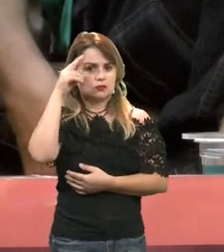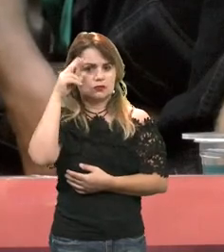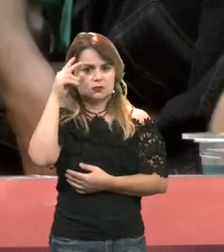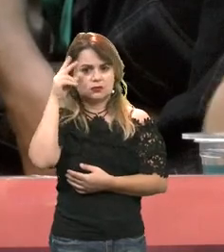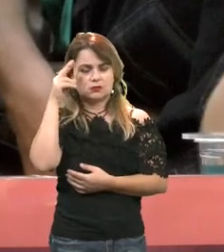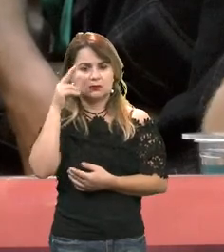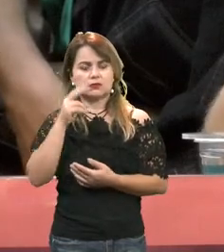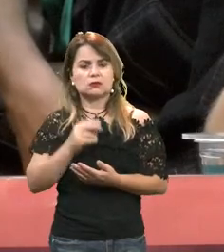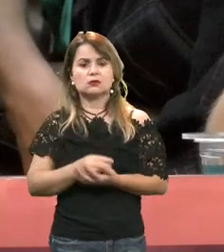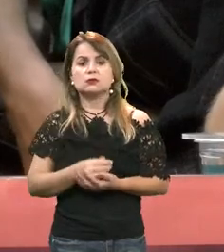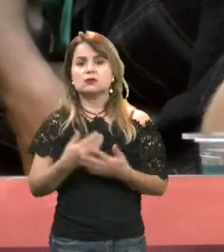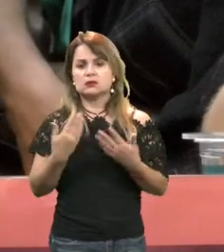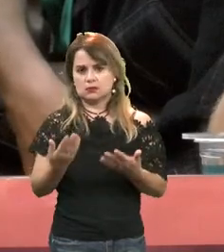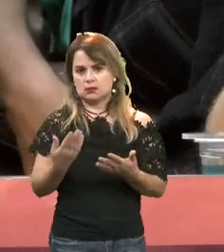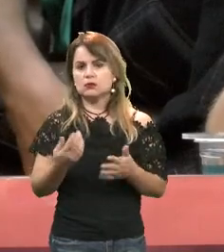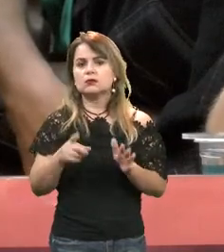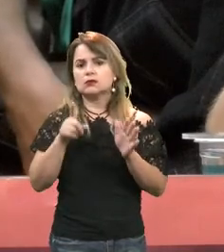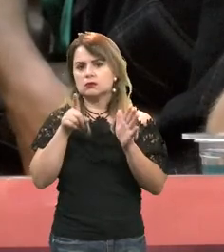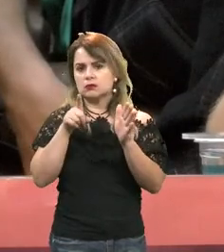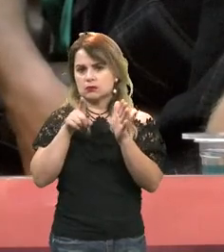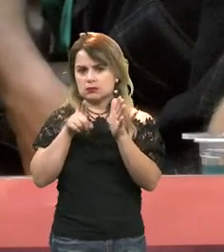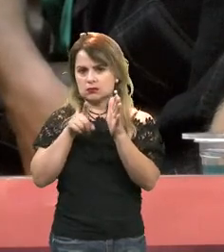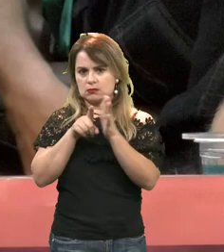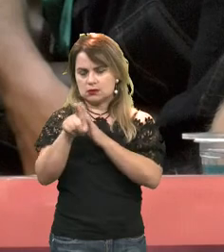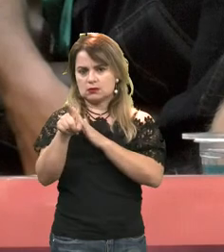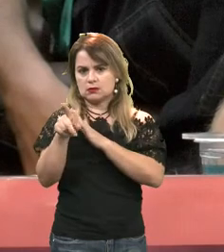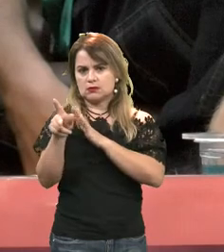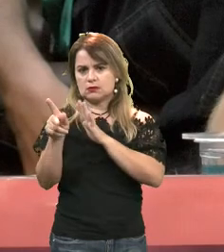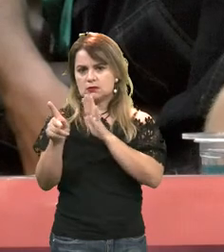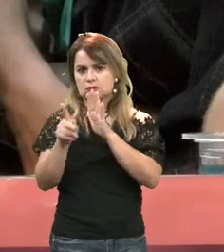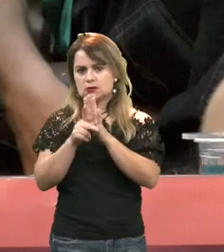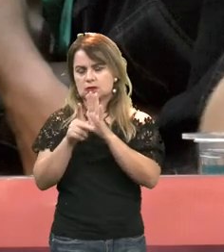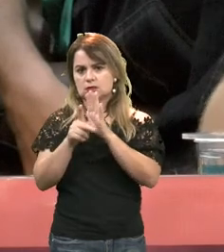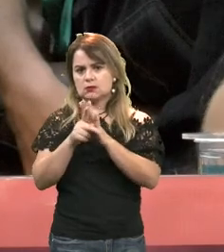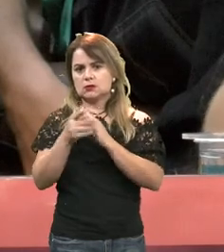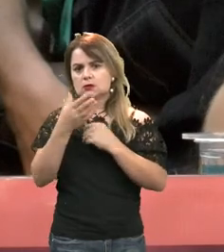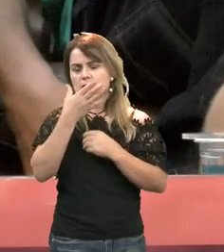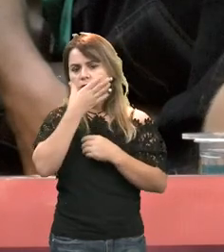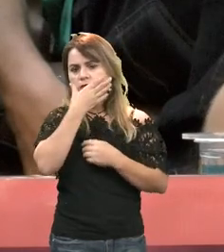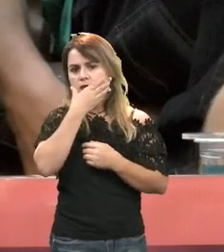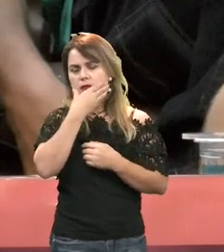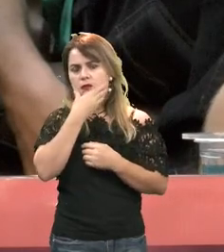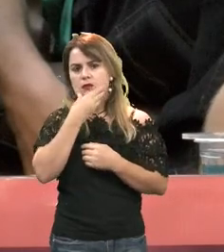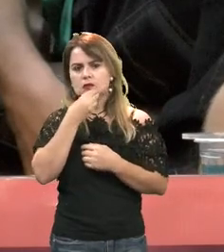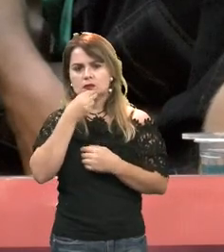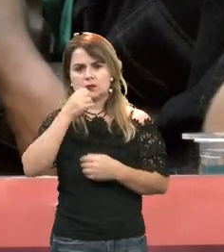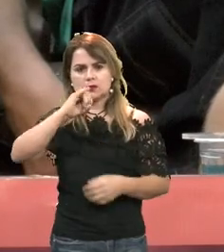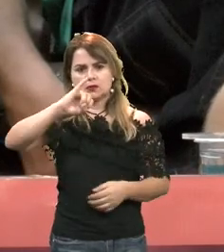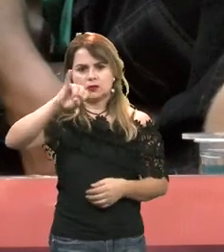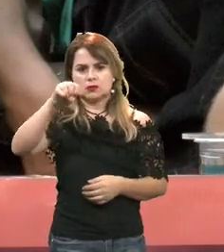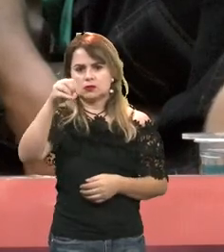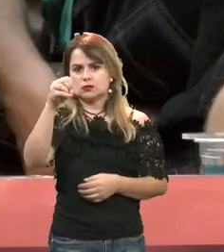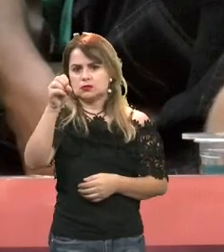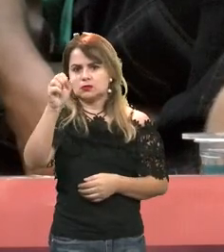minha pergunta vai ser para o Dr. Joaquim, e está relacionada a isso, porque